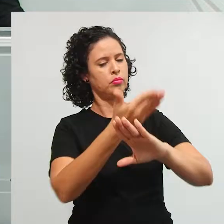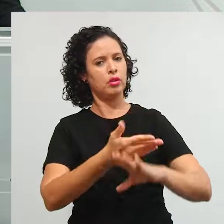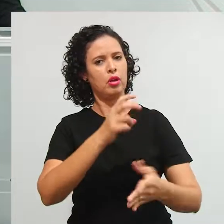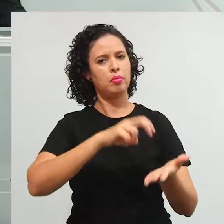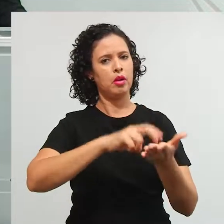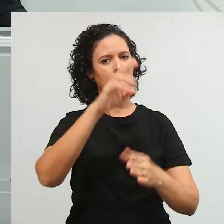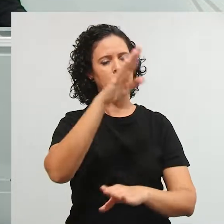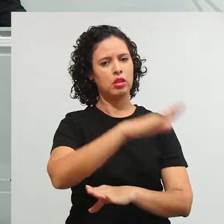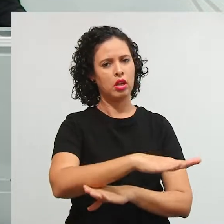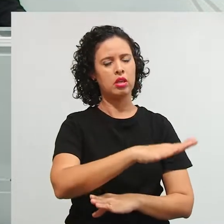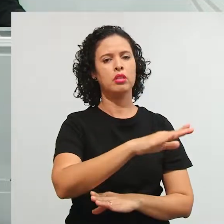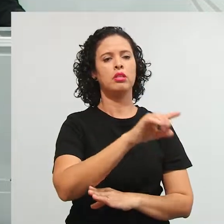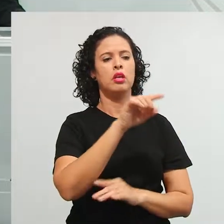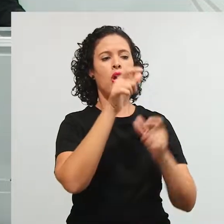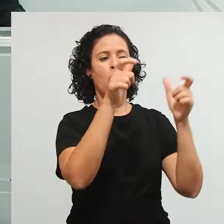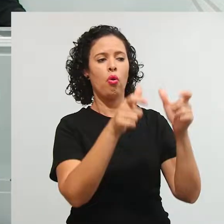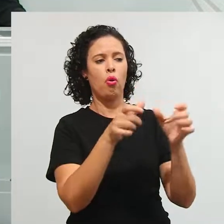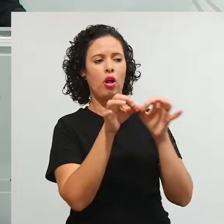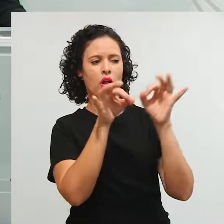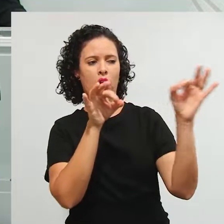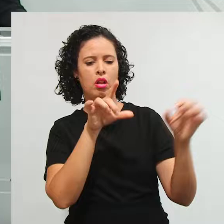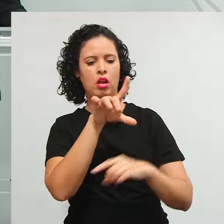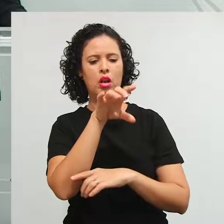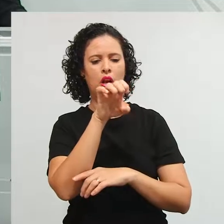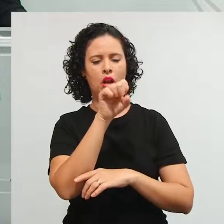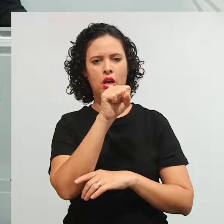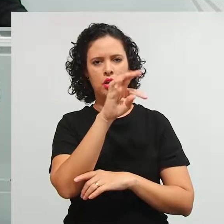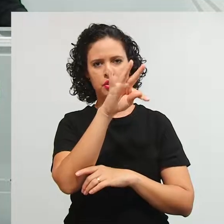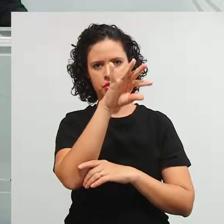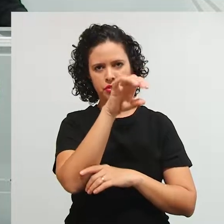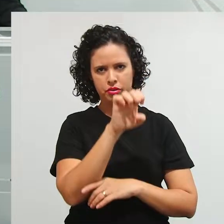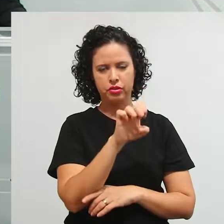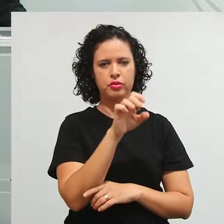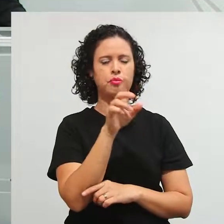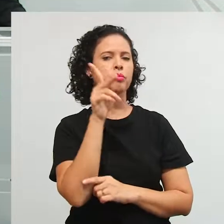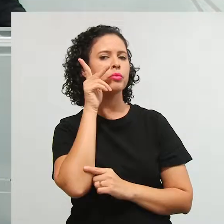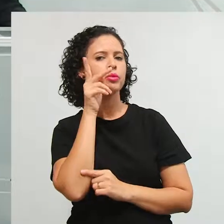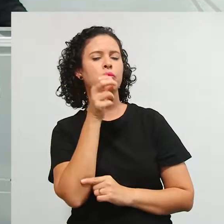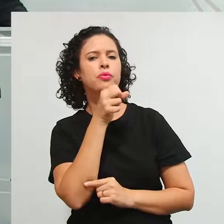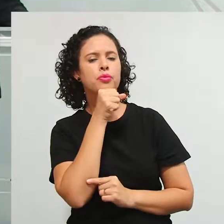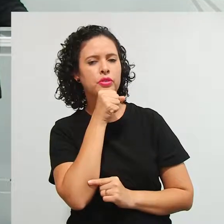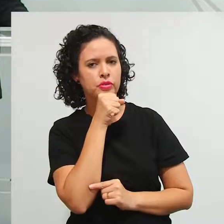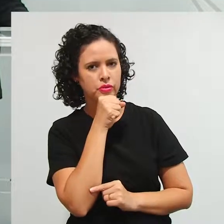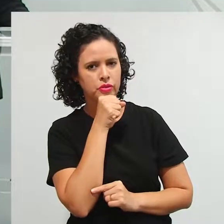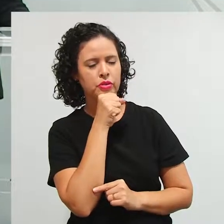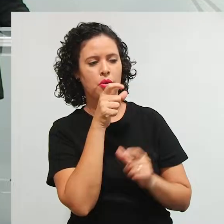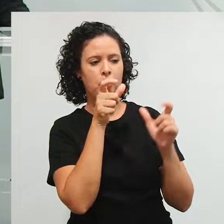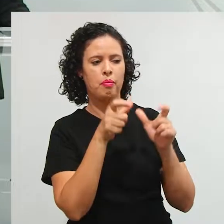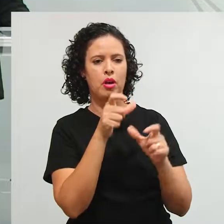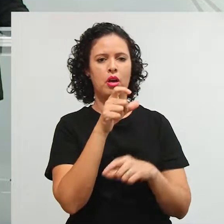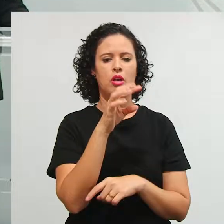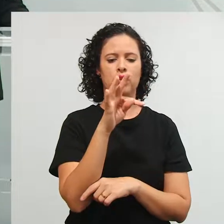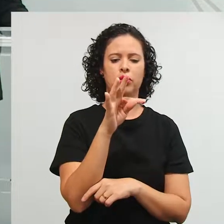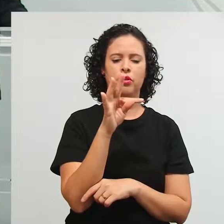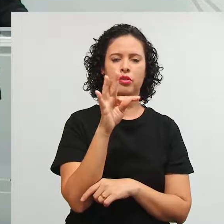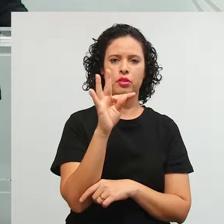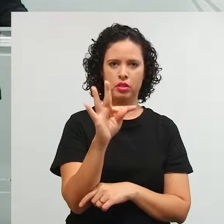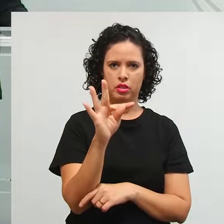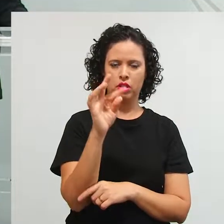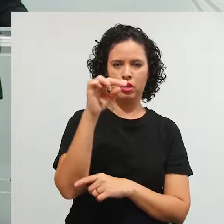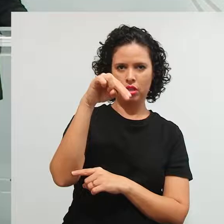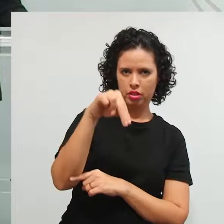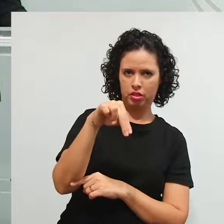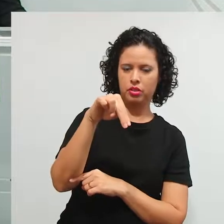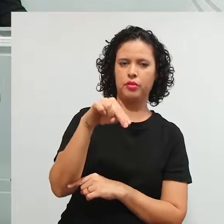integral, lá na Zona Leste de Porto Velho, no bairro Tancredo Neves, que o